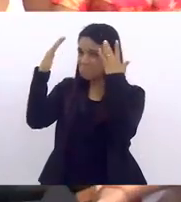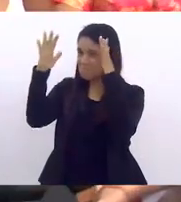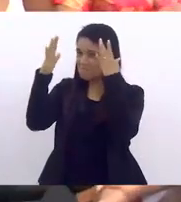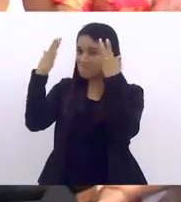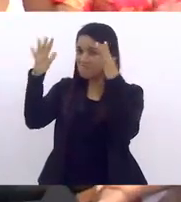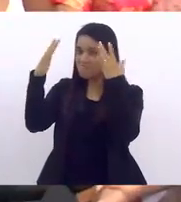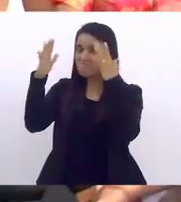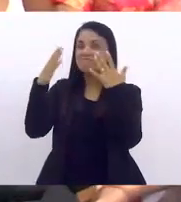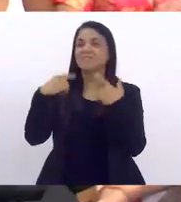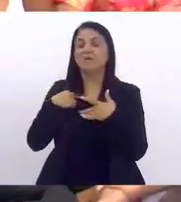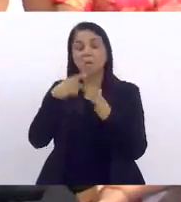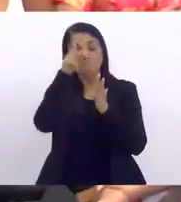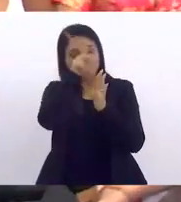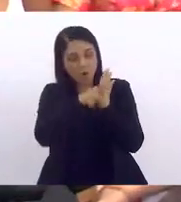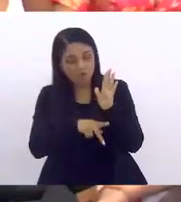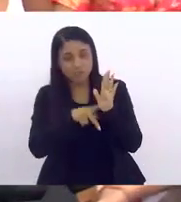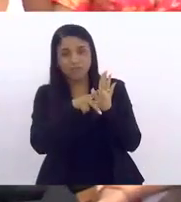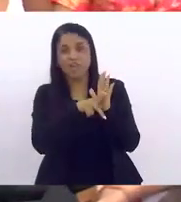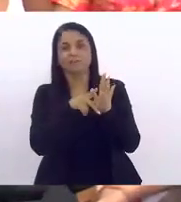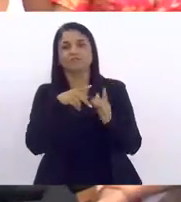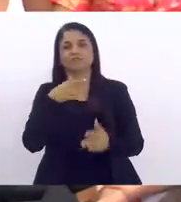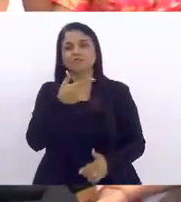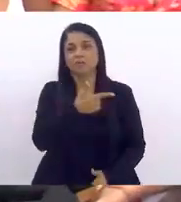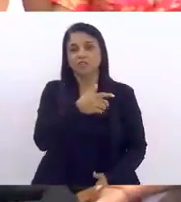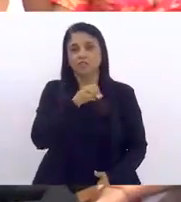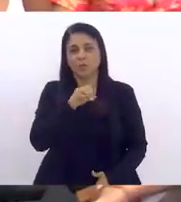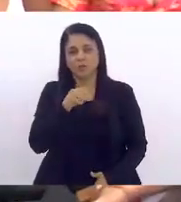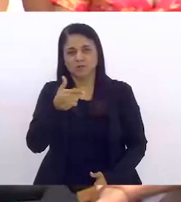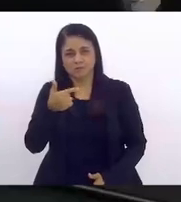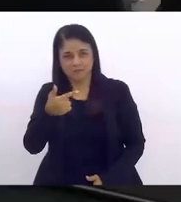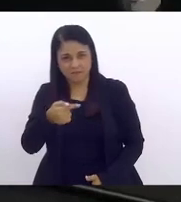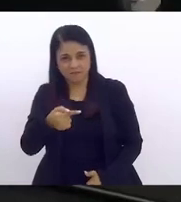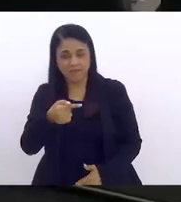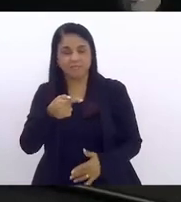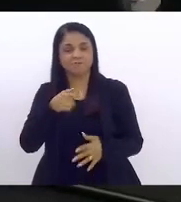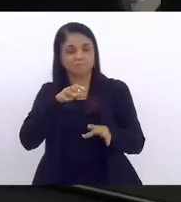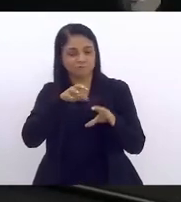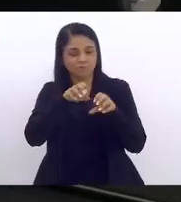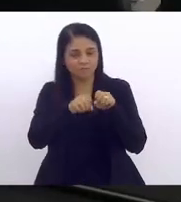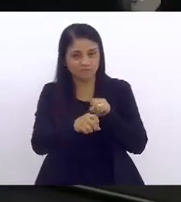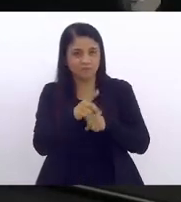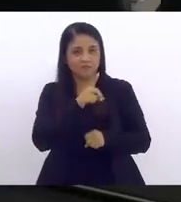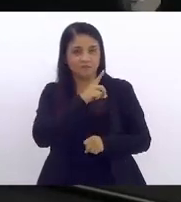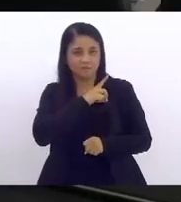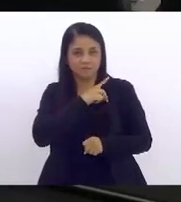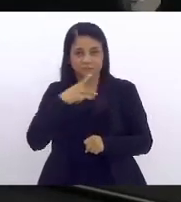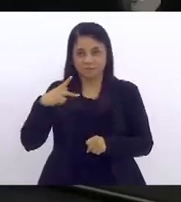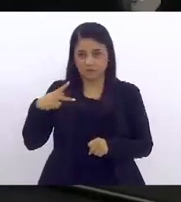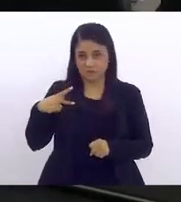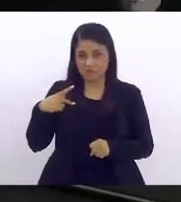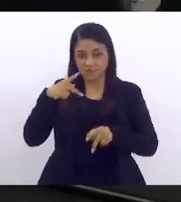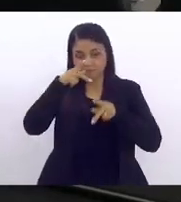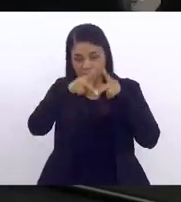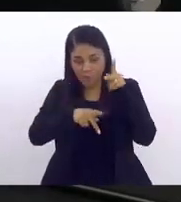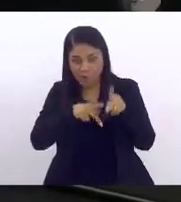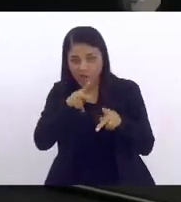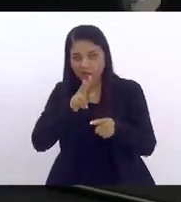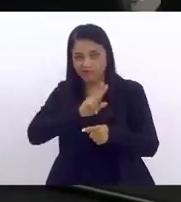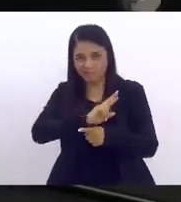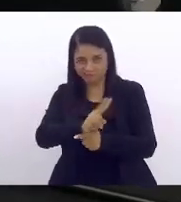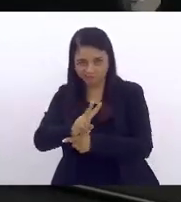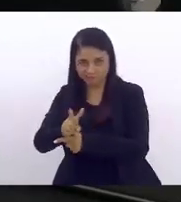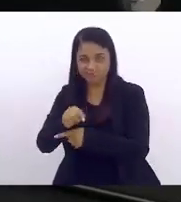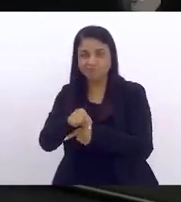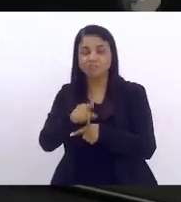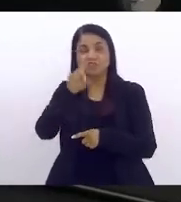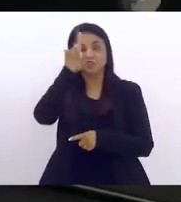A gente tem esse projeto desde 2017, formação de defensoras populares, que a gente forma mulheres e jovens mulheres